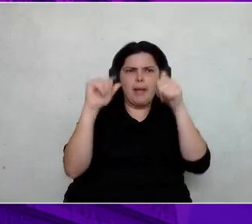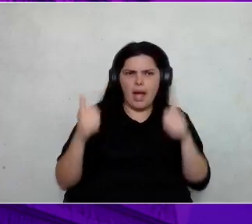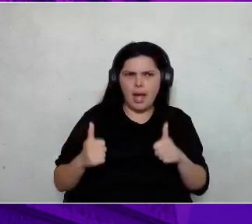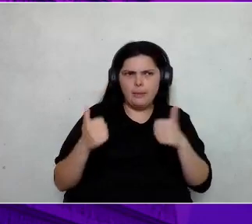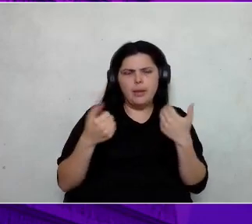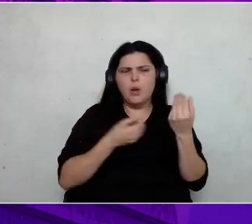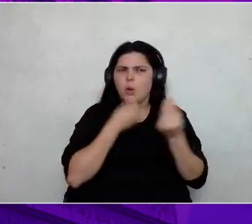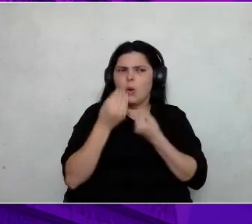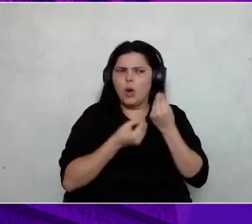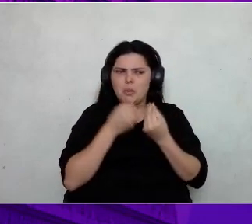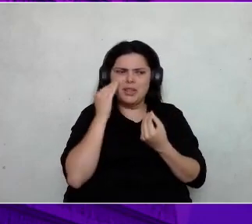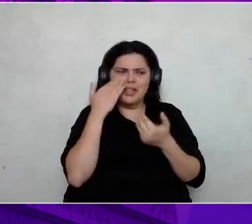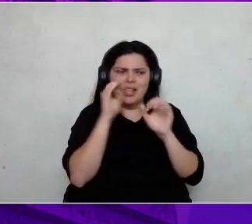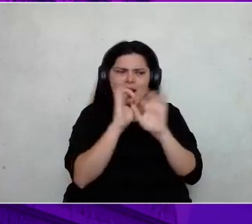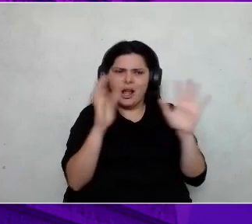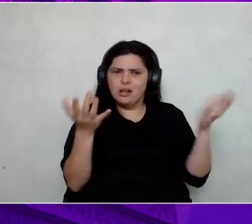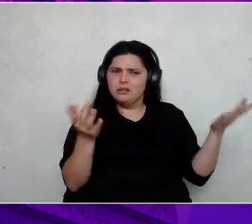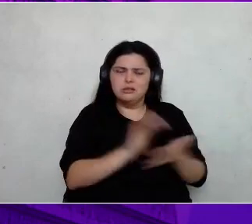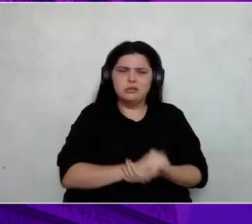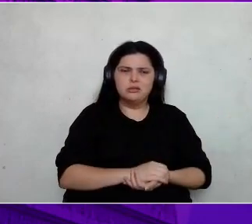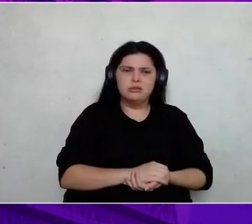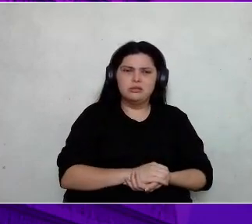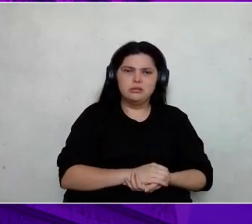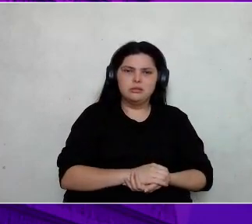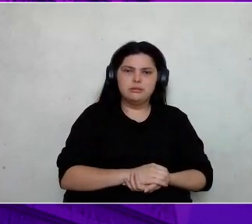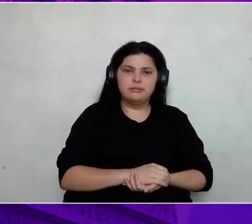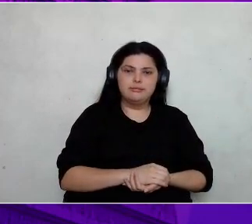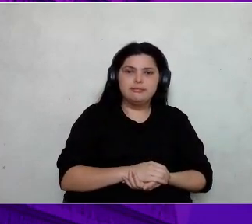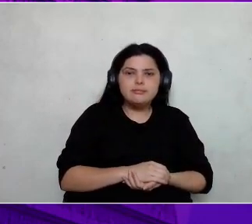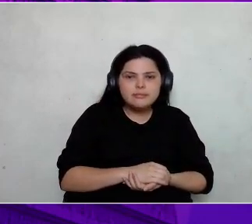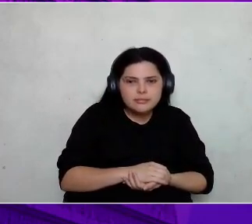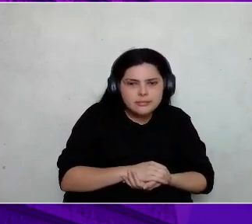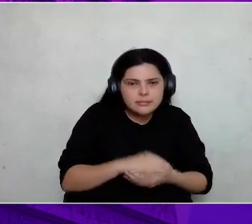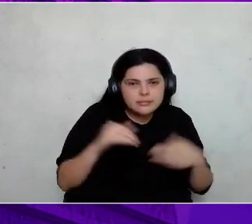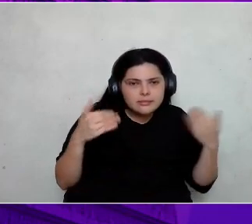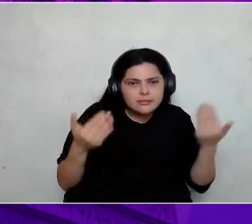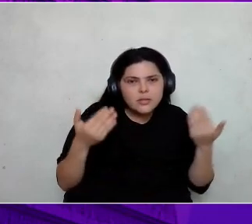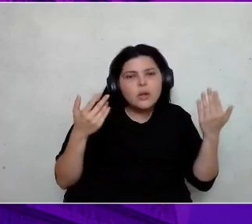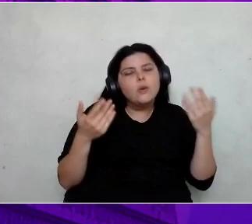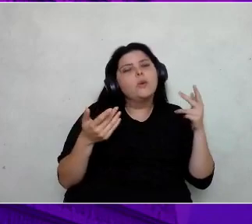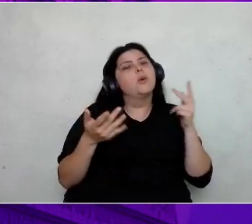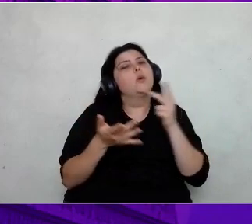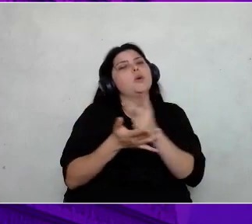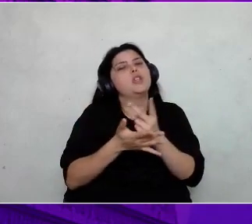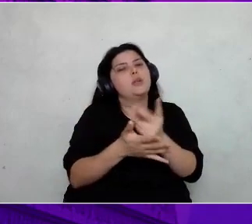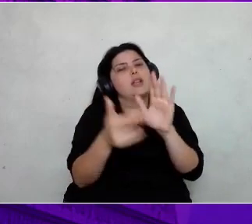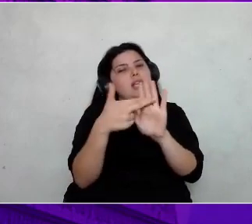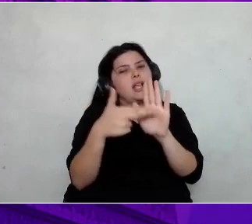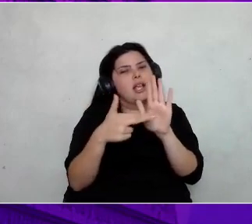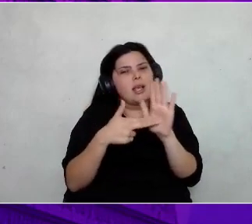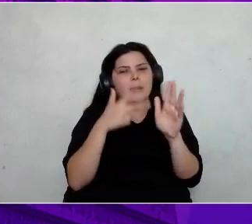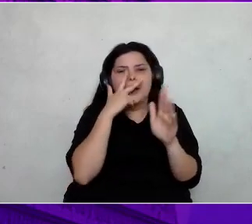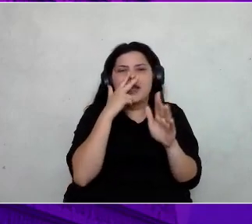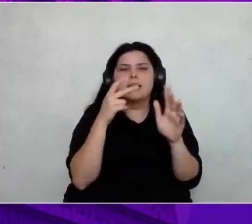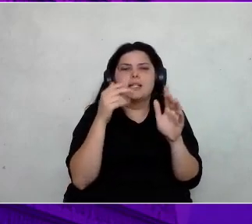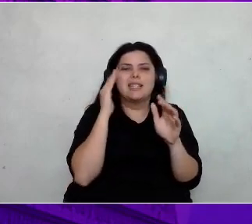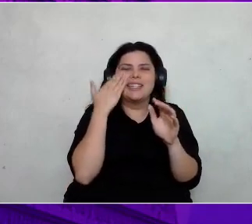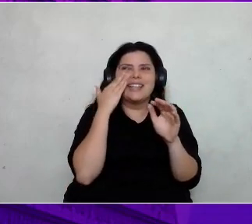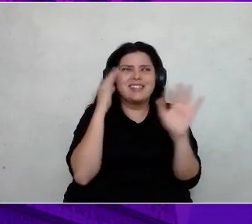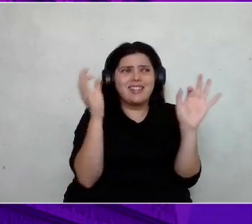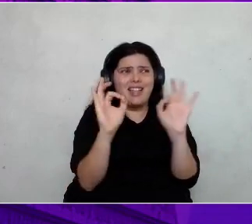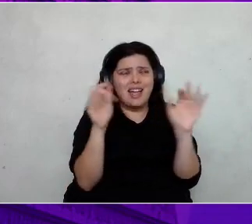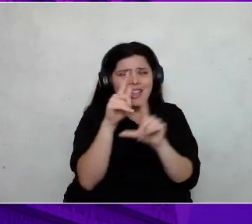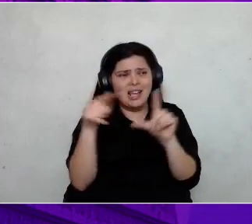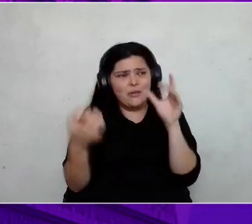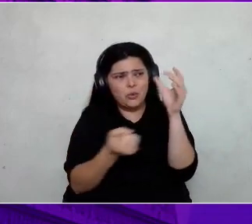vão entender isso. E daí, mesmo seguindo todas essas regras, parece que ninguém entende os gráficos que vocês fazem, as